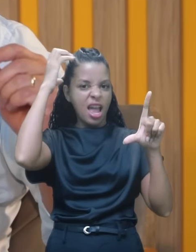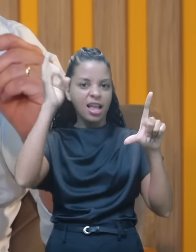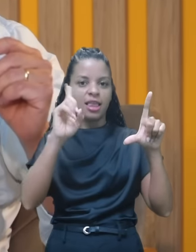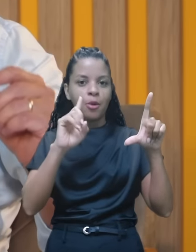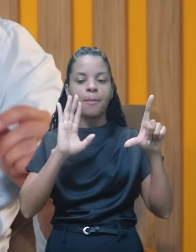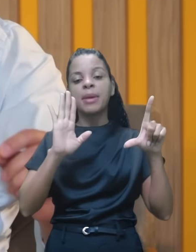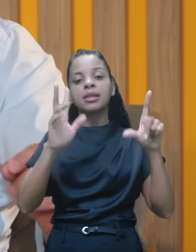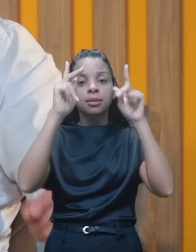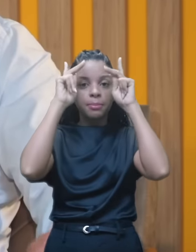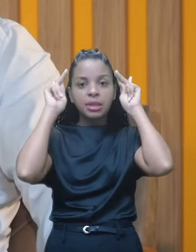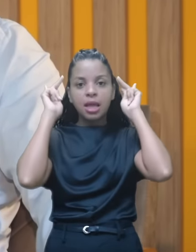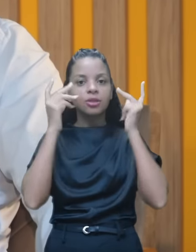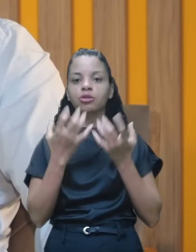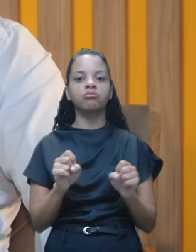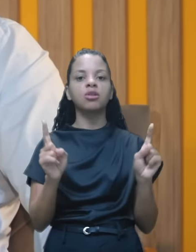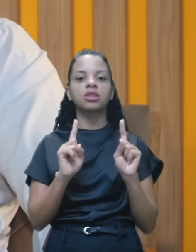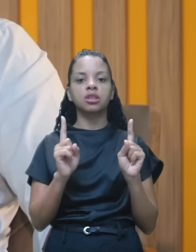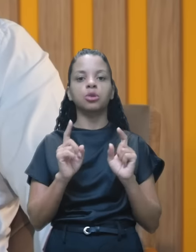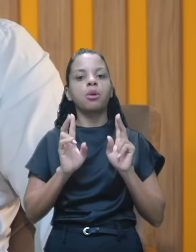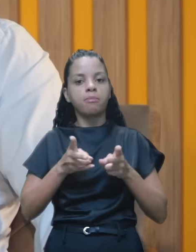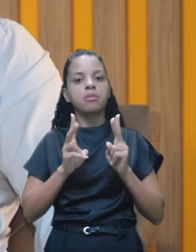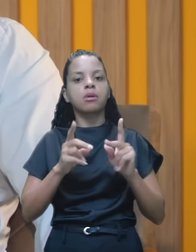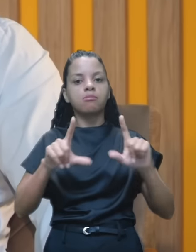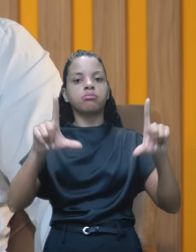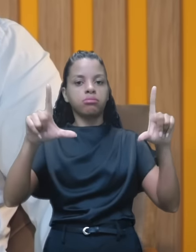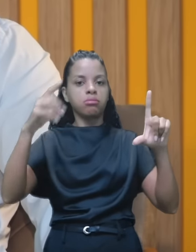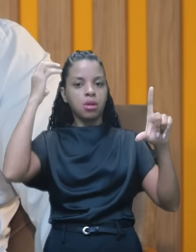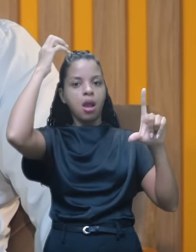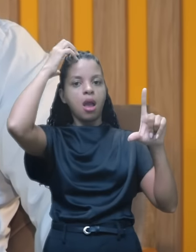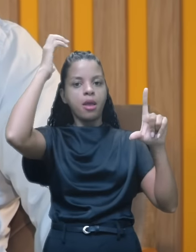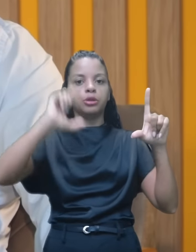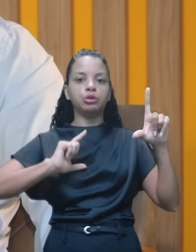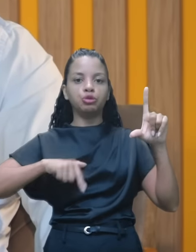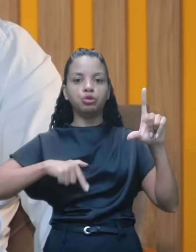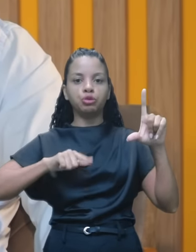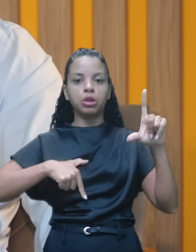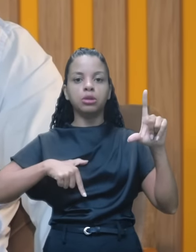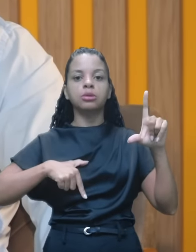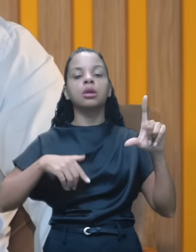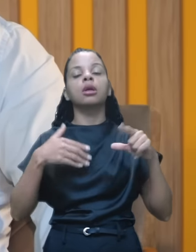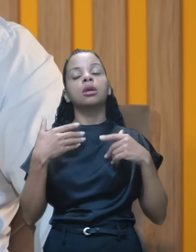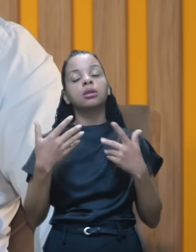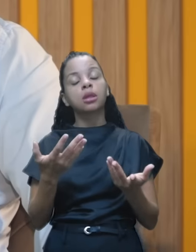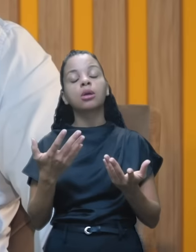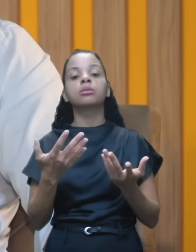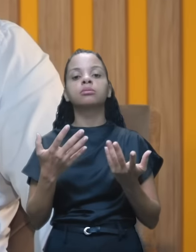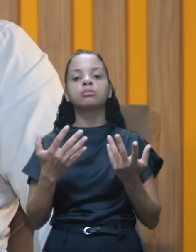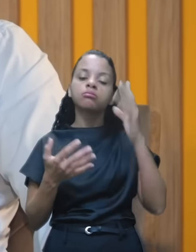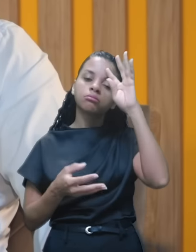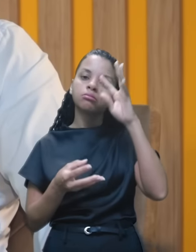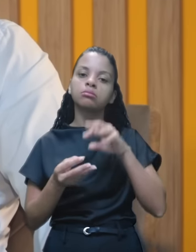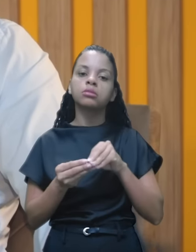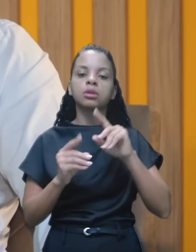testemunho silencioso da verdade sobre Jesus e um dos indicadores de que ele estava entronizado